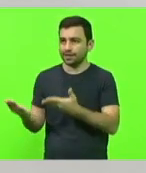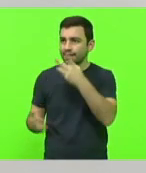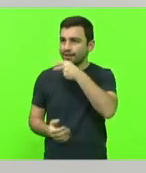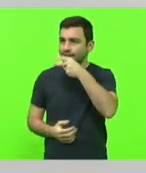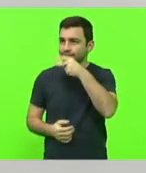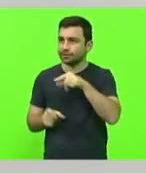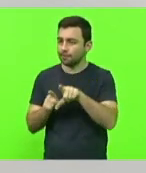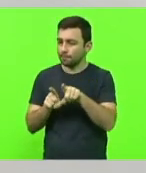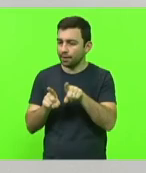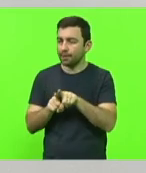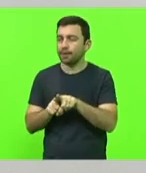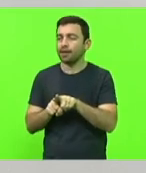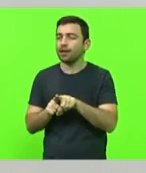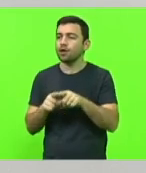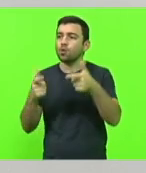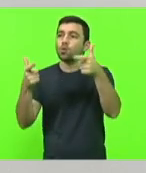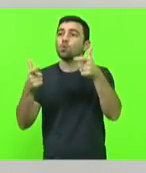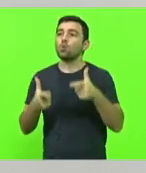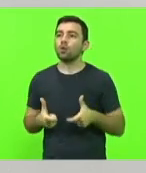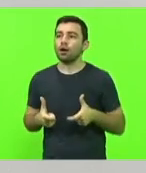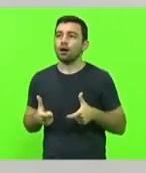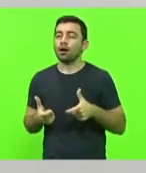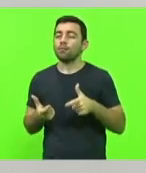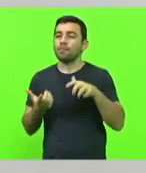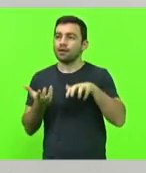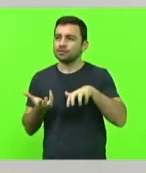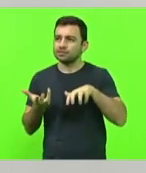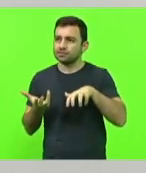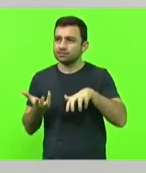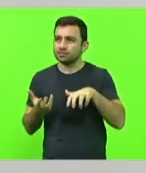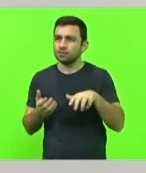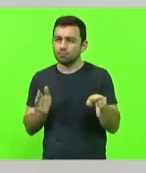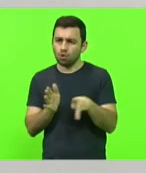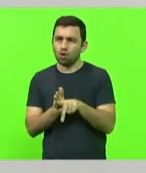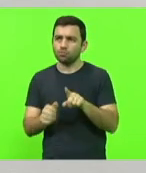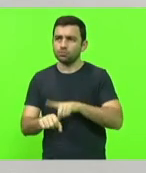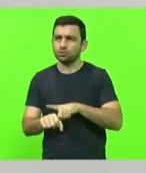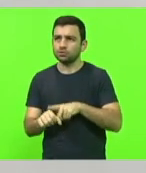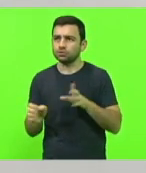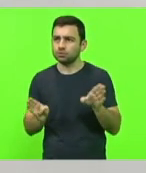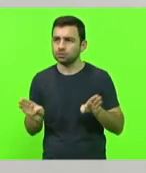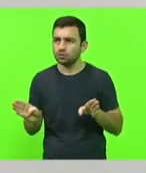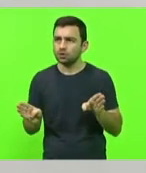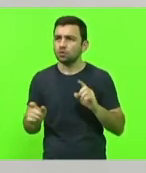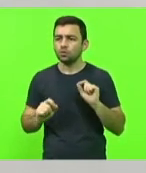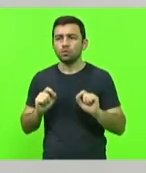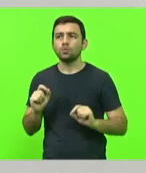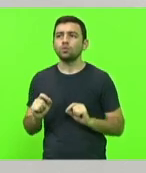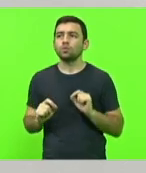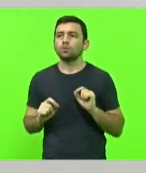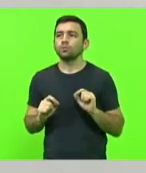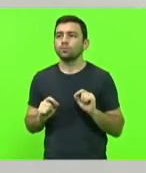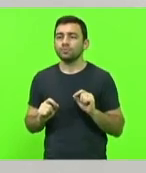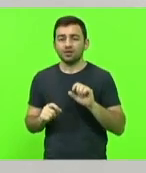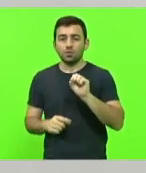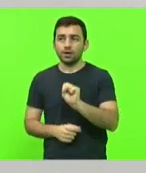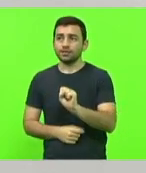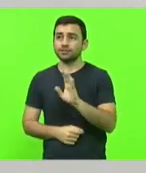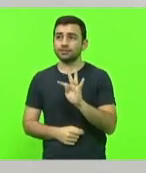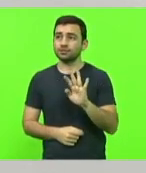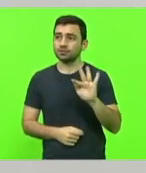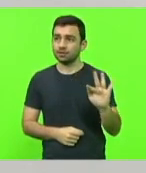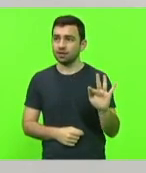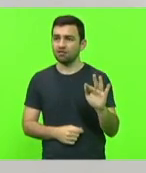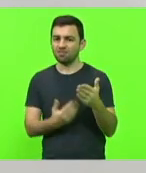em Brasília também ontem, em relação ao marco temporal. Não é possível, não é, que o STF